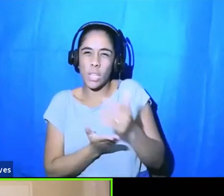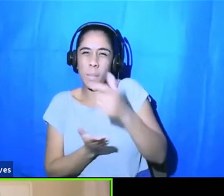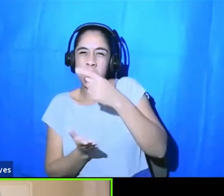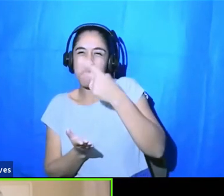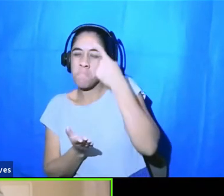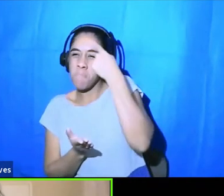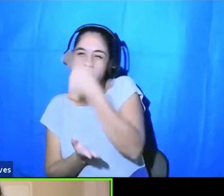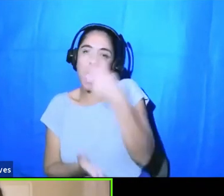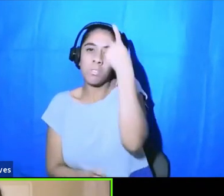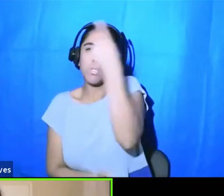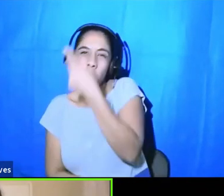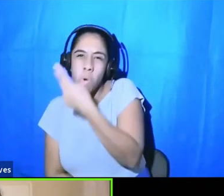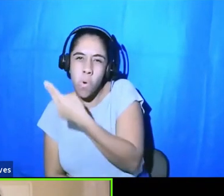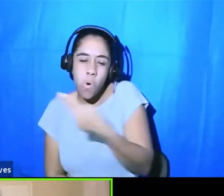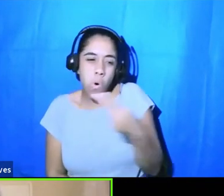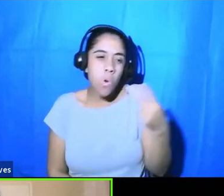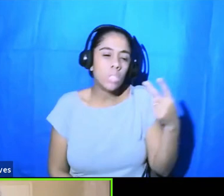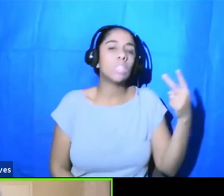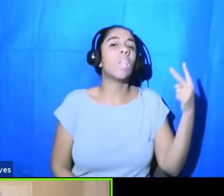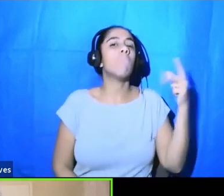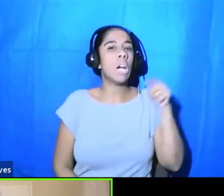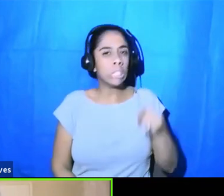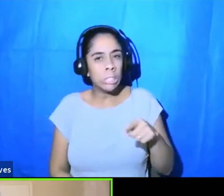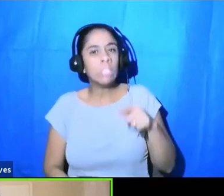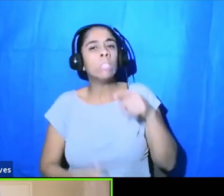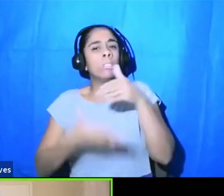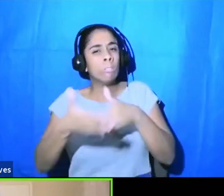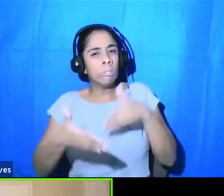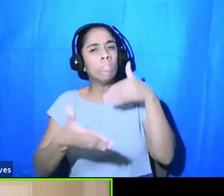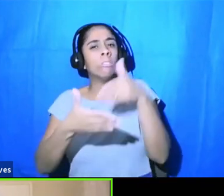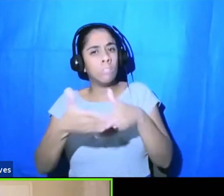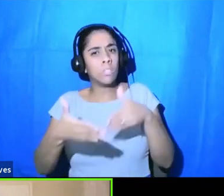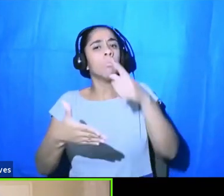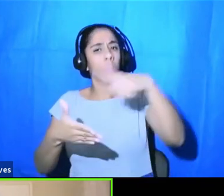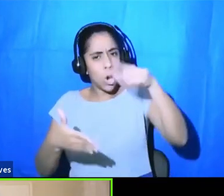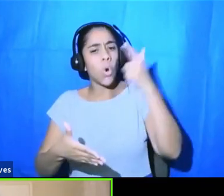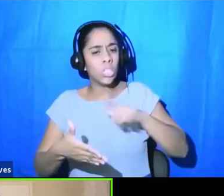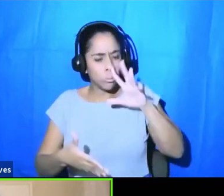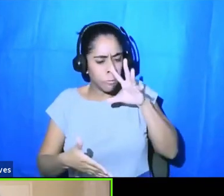correr o cerco do possível também nessa matéria.